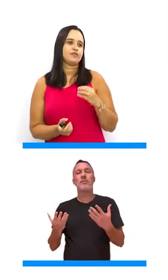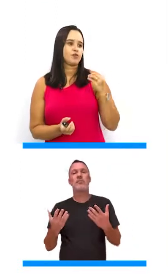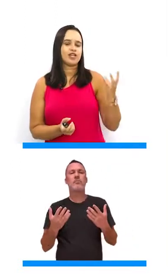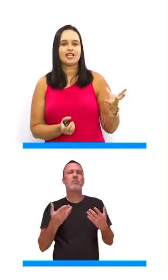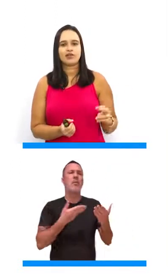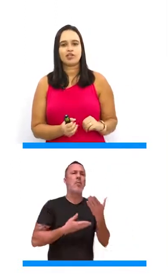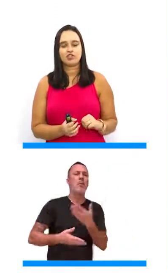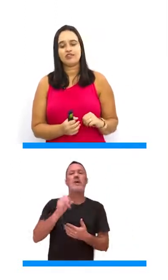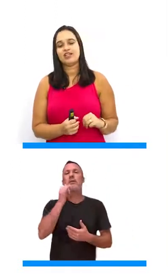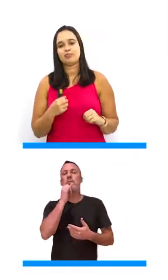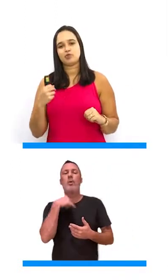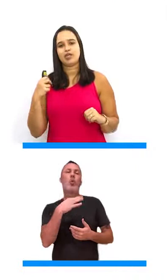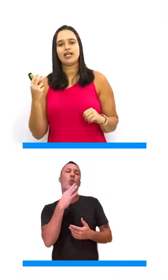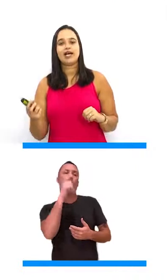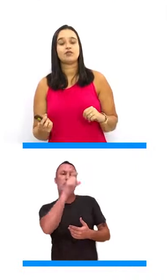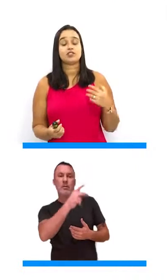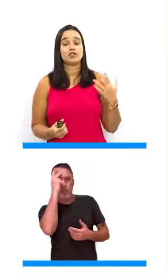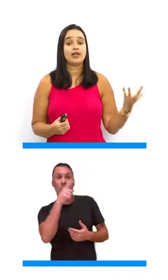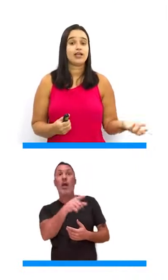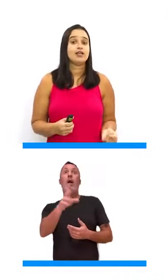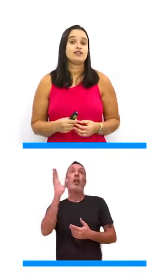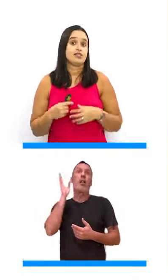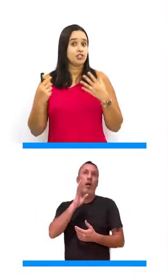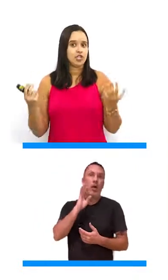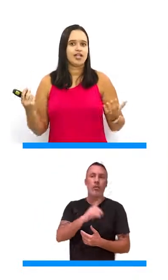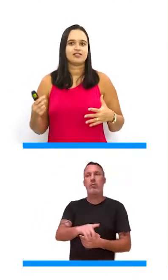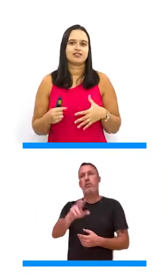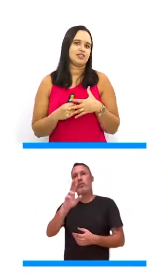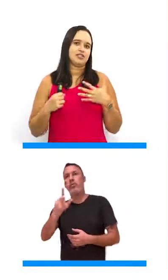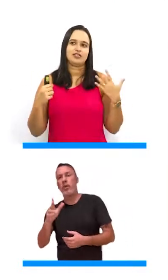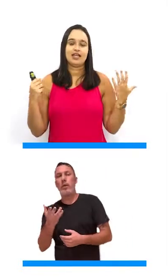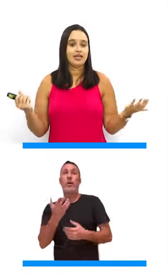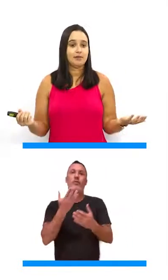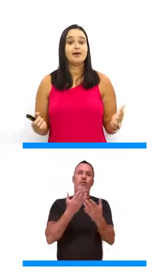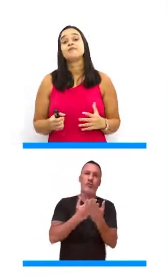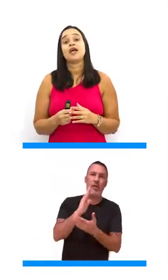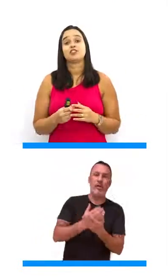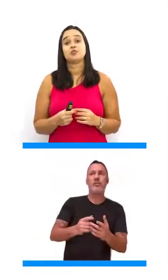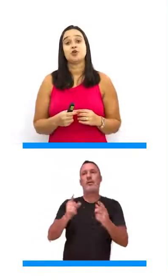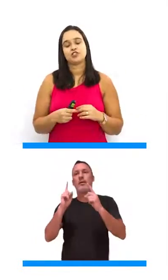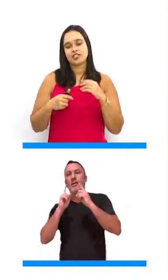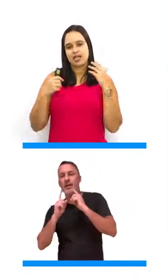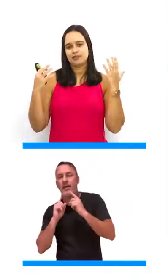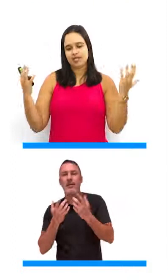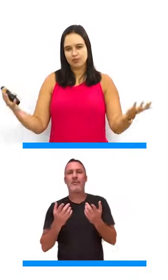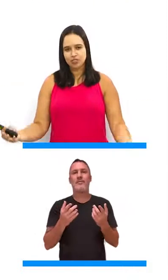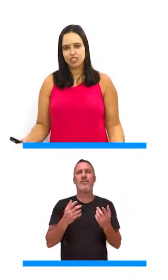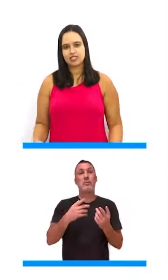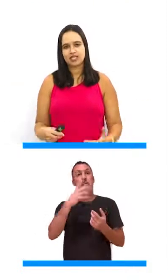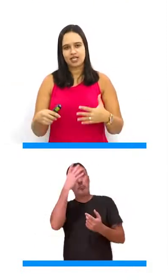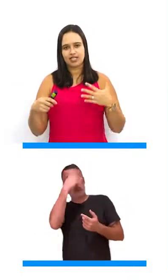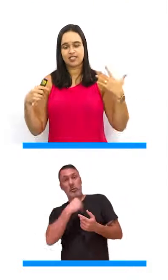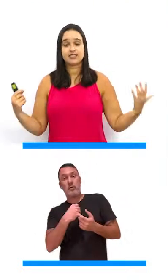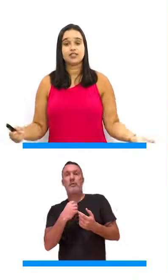gente conhece alguém, a gente fala se a pessoa é legal, se não é, se é chata, se reclama. A gente pode dizer que se ela é